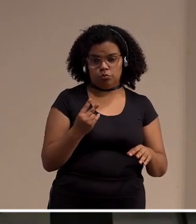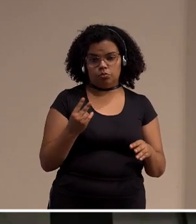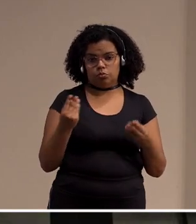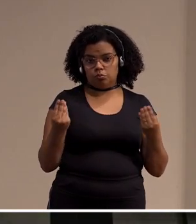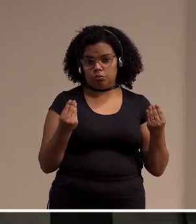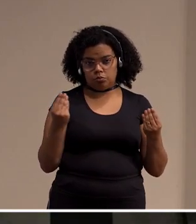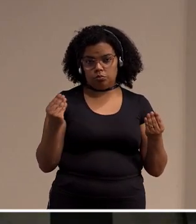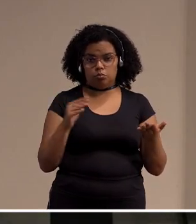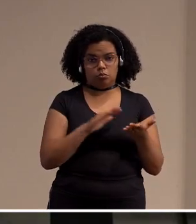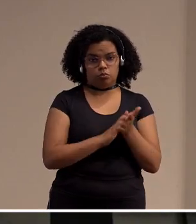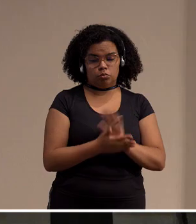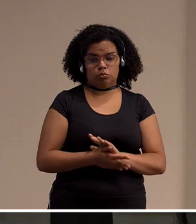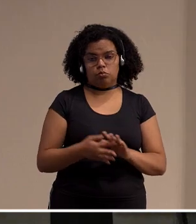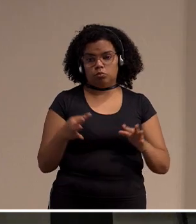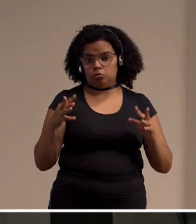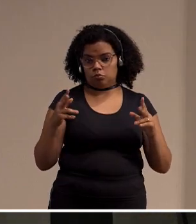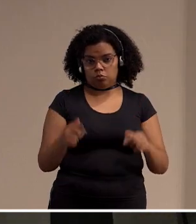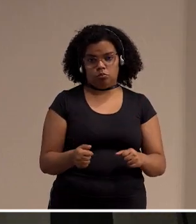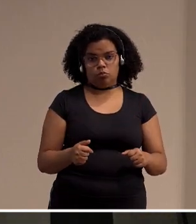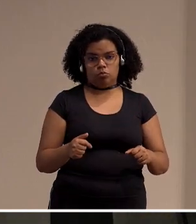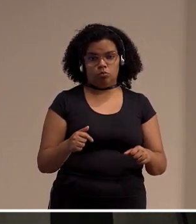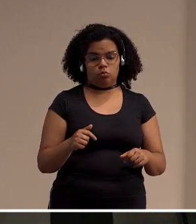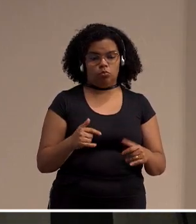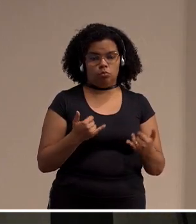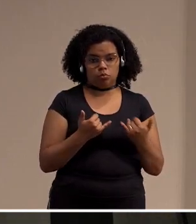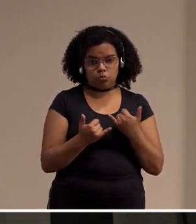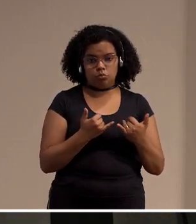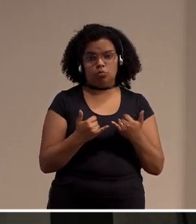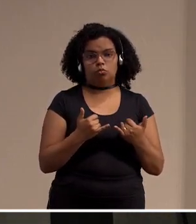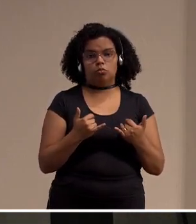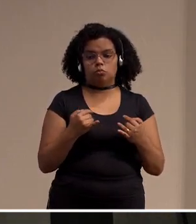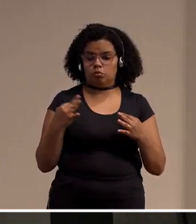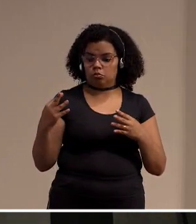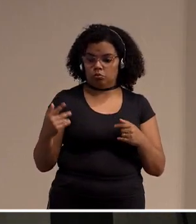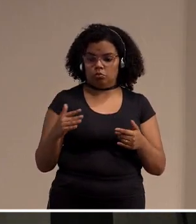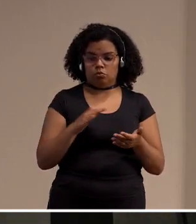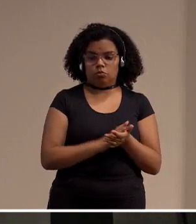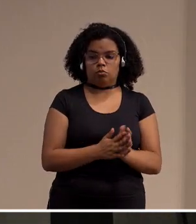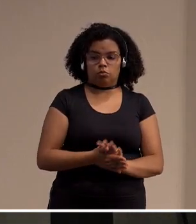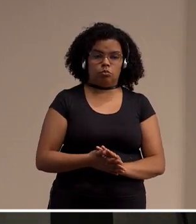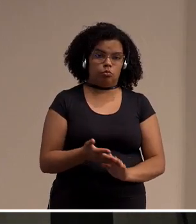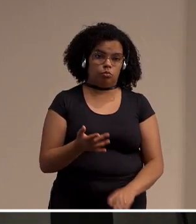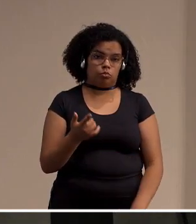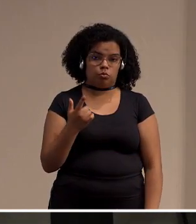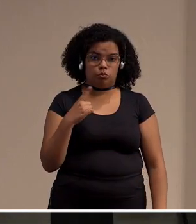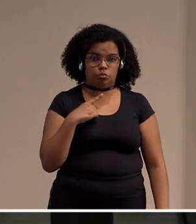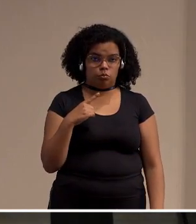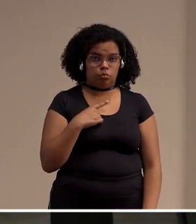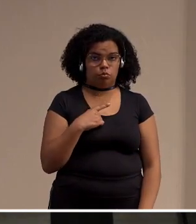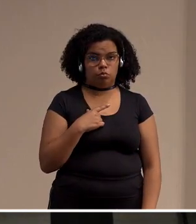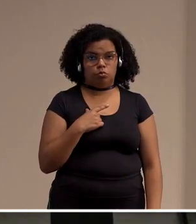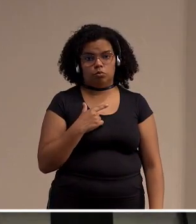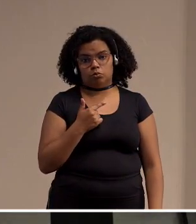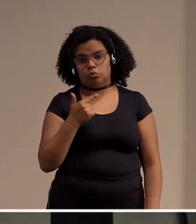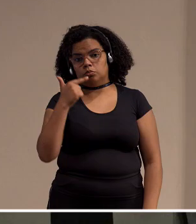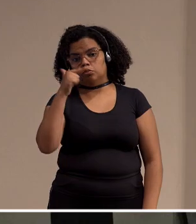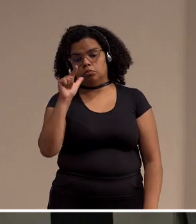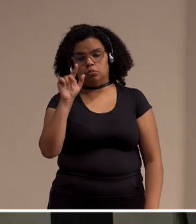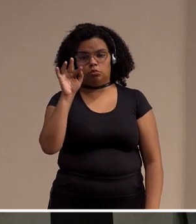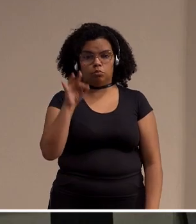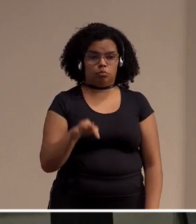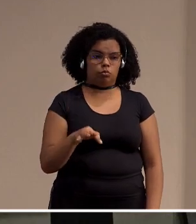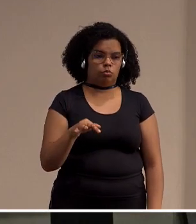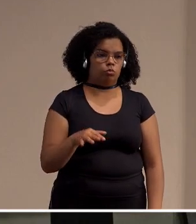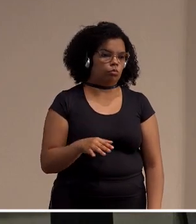uma destruição de tudo. Parece que tudo ser destruído daquilo ali para ver uma luz, de alguma forma. No teu